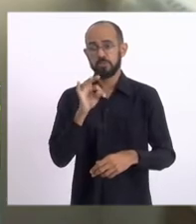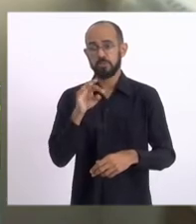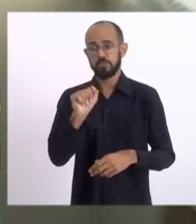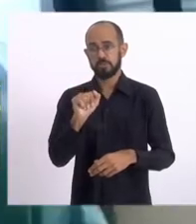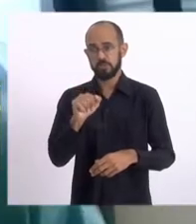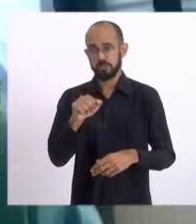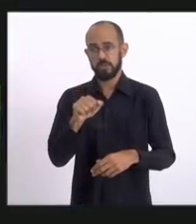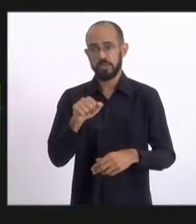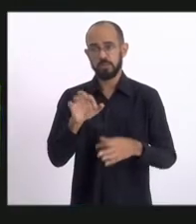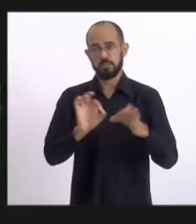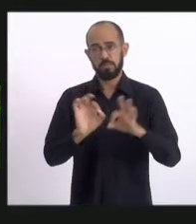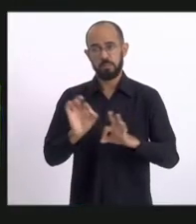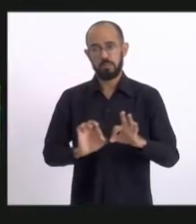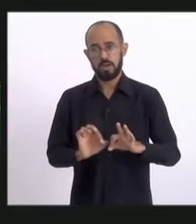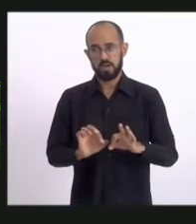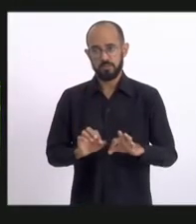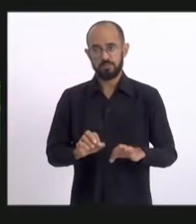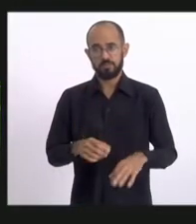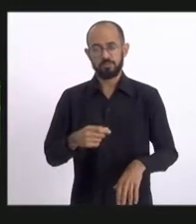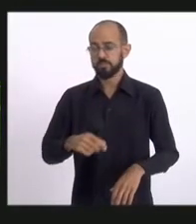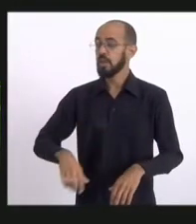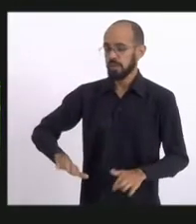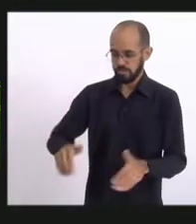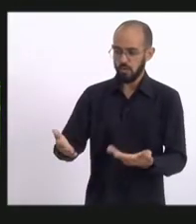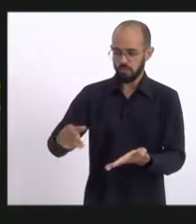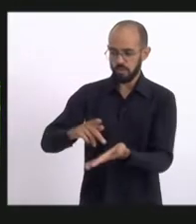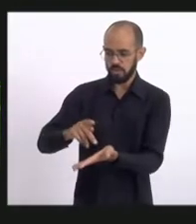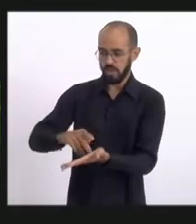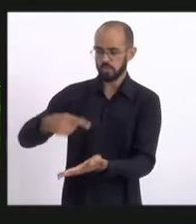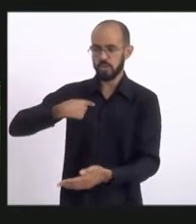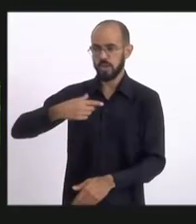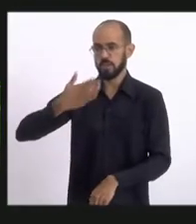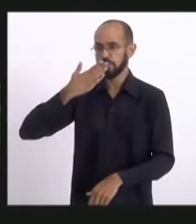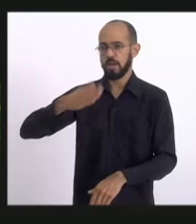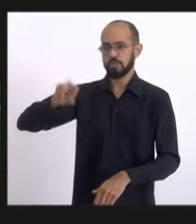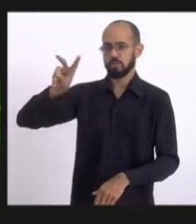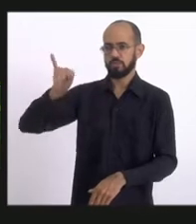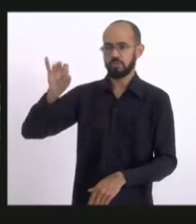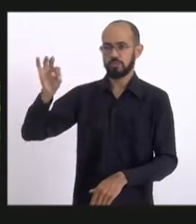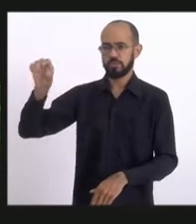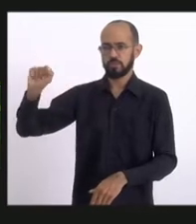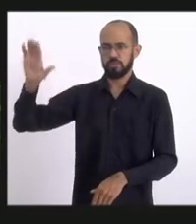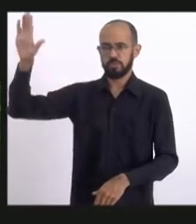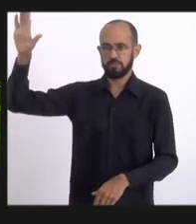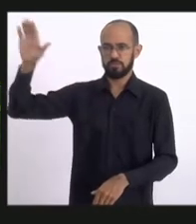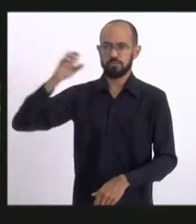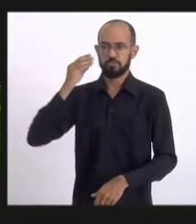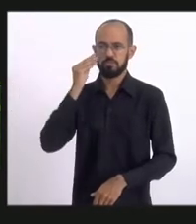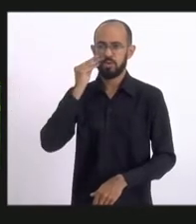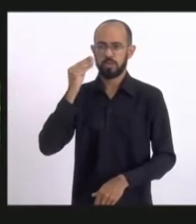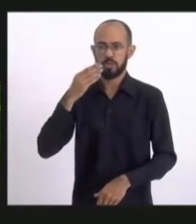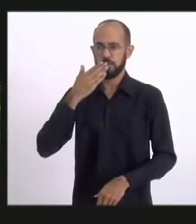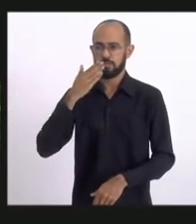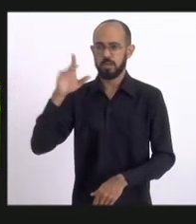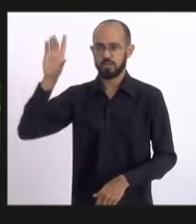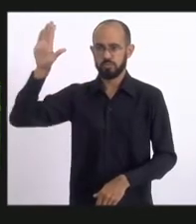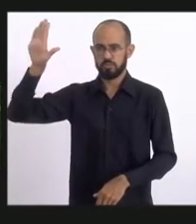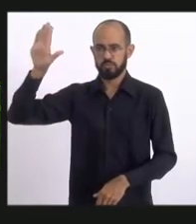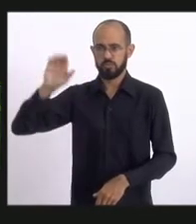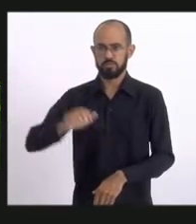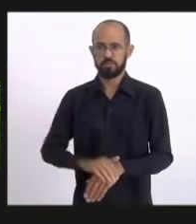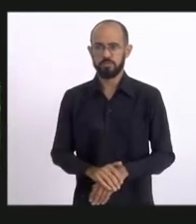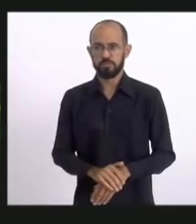Tá. Então, eu peço, presidente, seguindo aí a sugestão do... Tá bom, é difícil, ótimo.